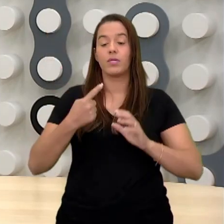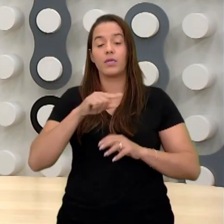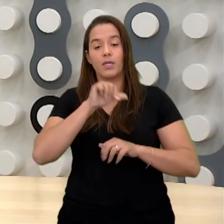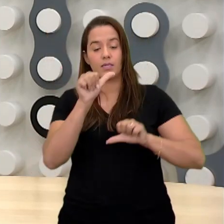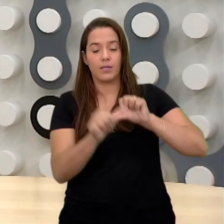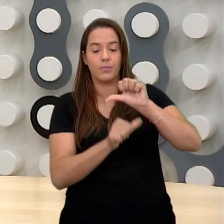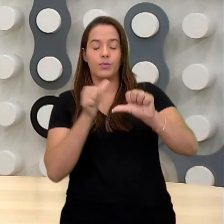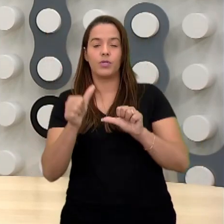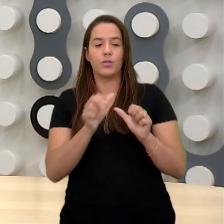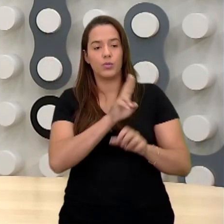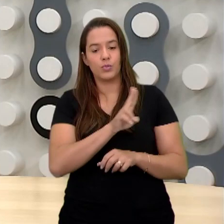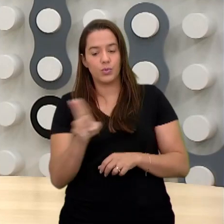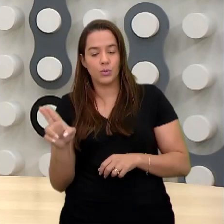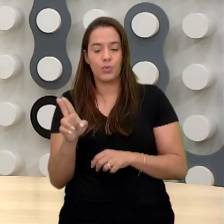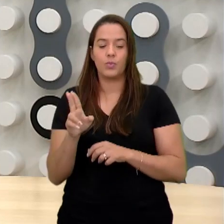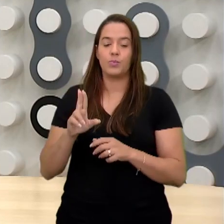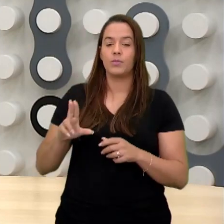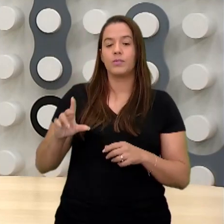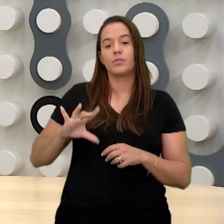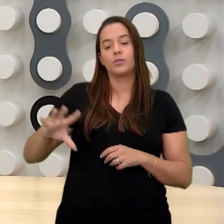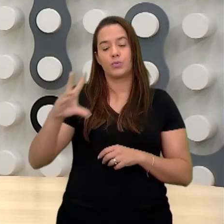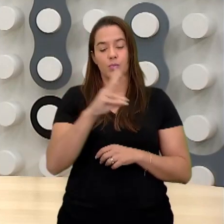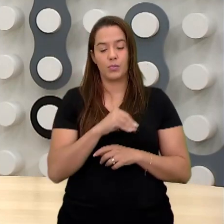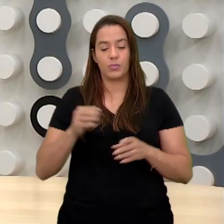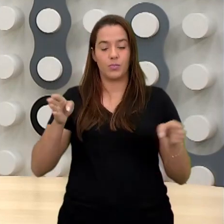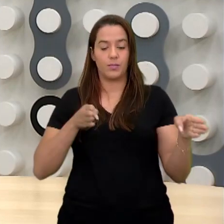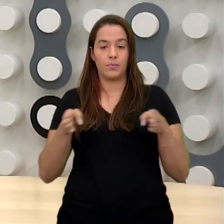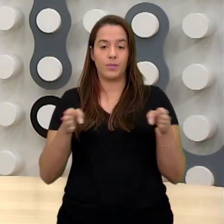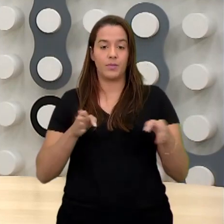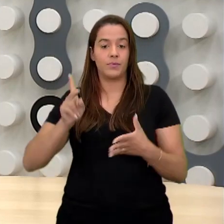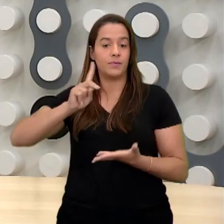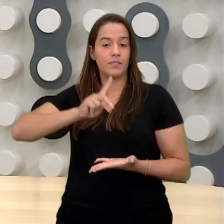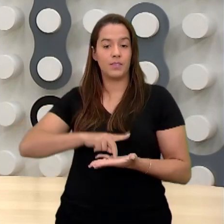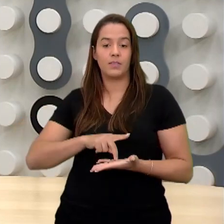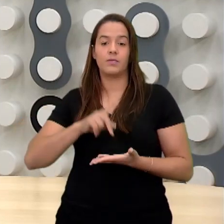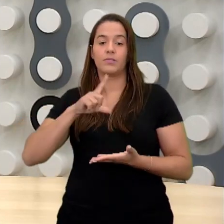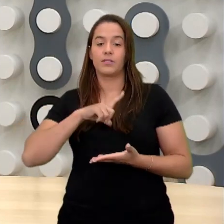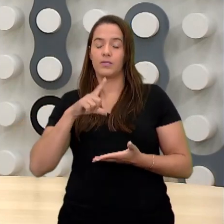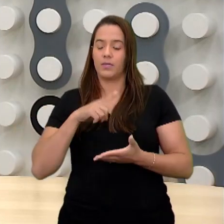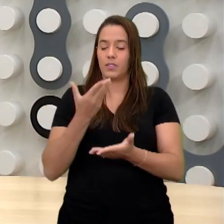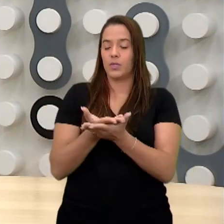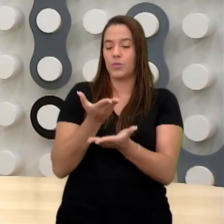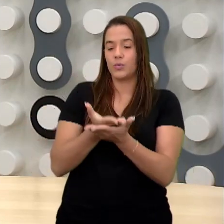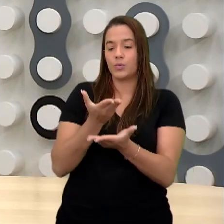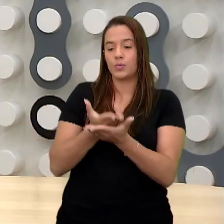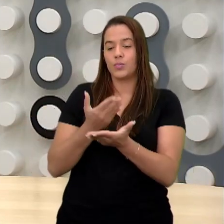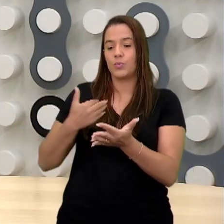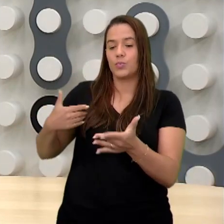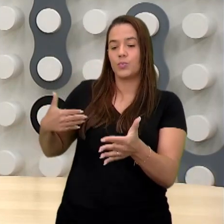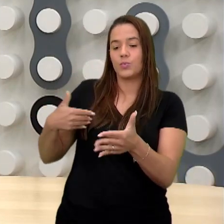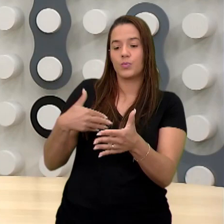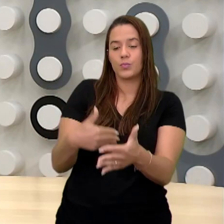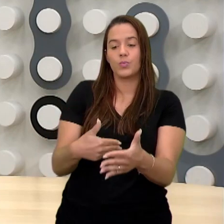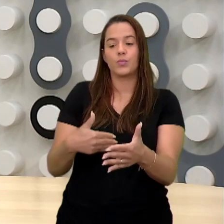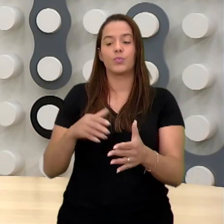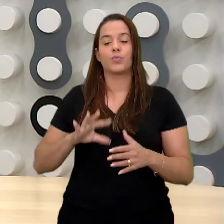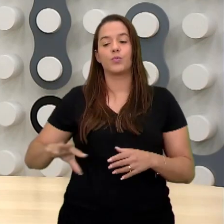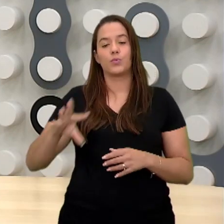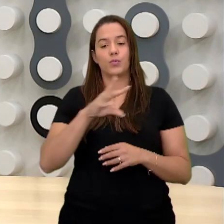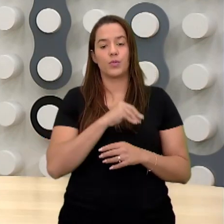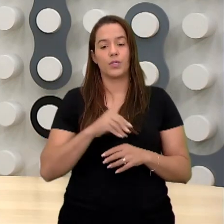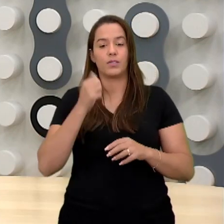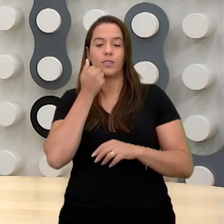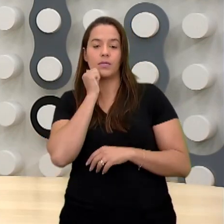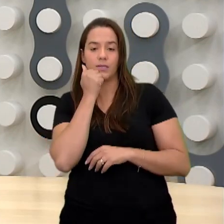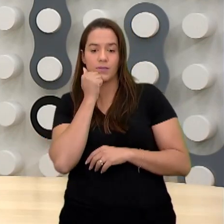os nomes, relativizando aí com o período real que está sendo estudado através aí, da